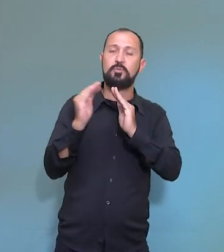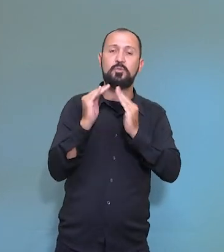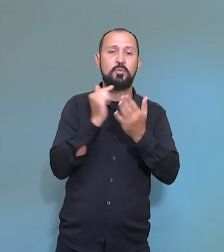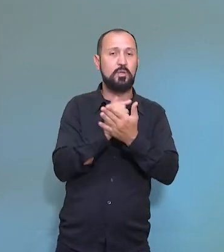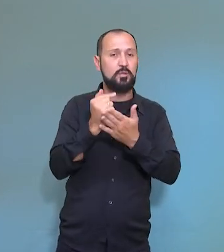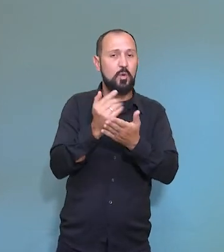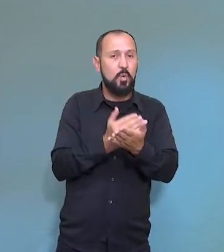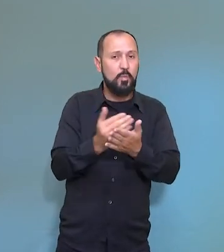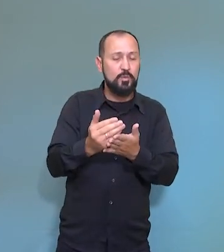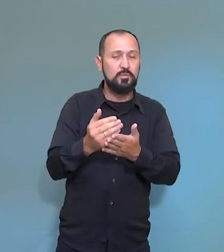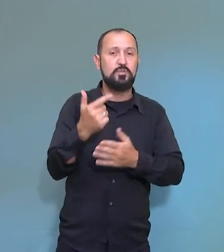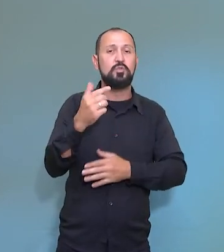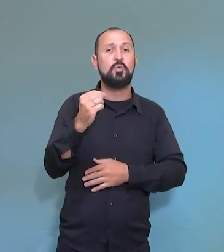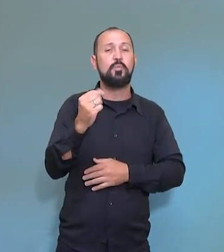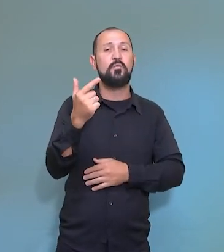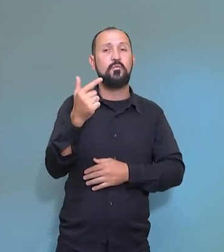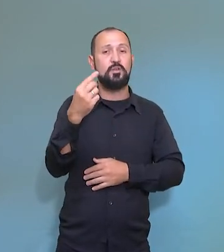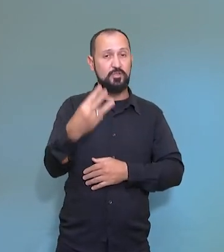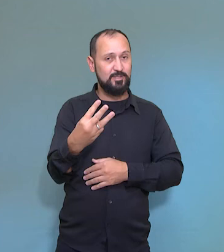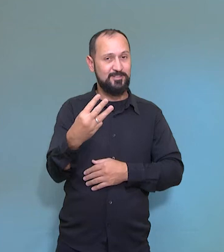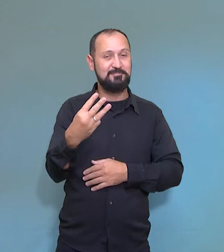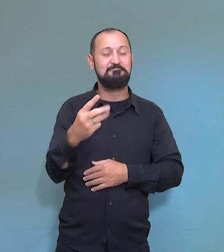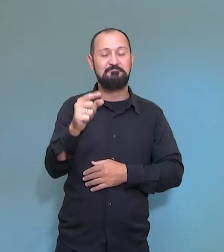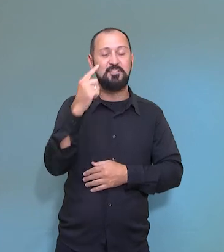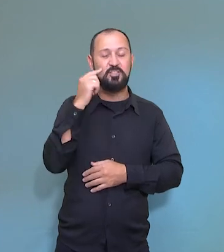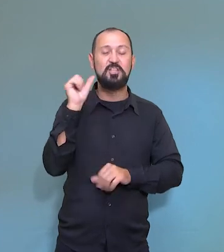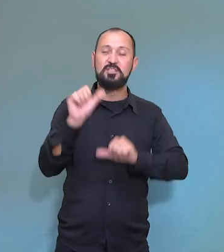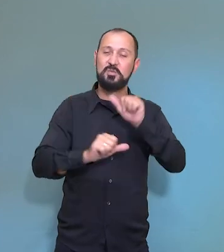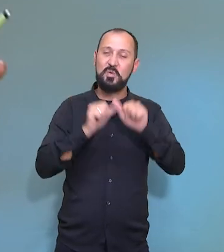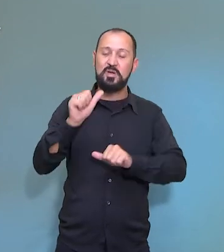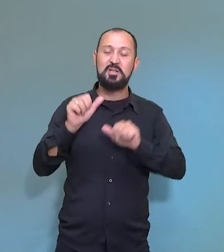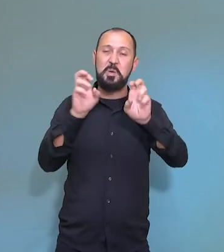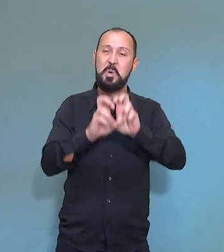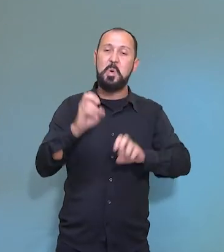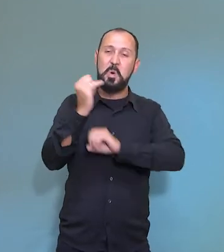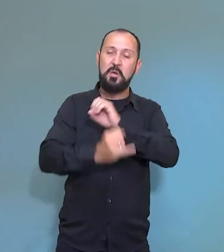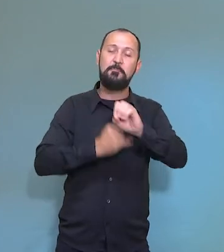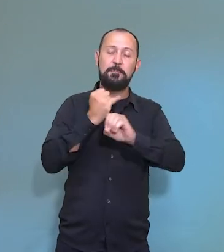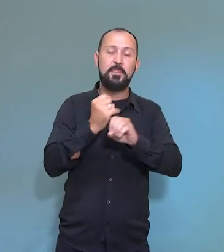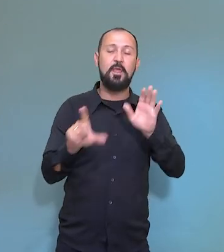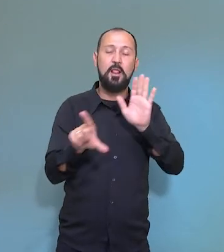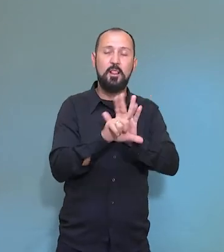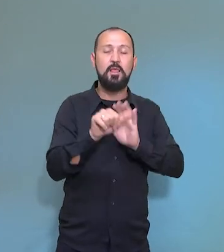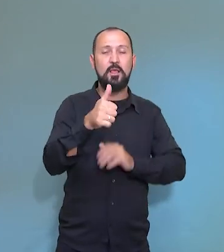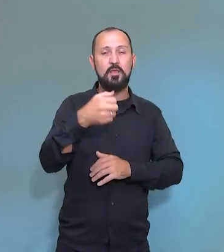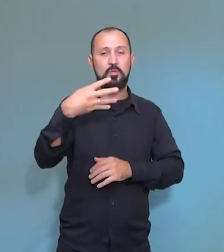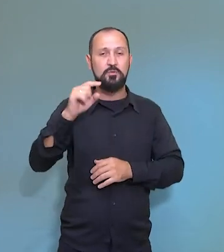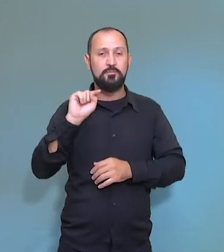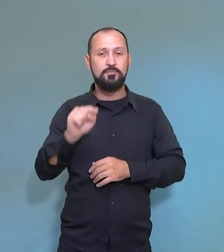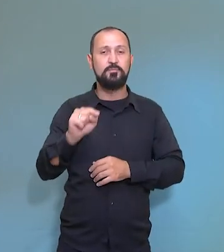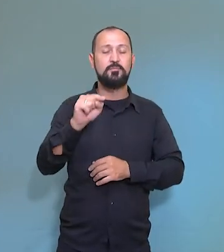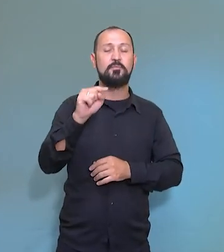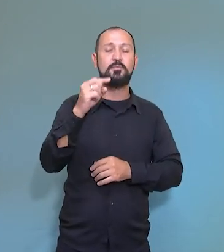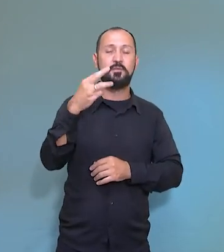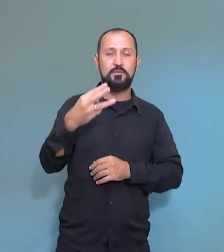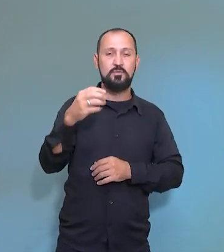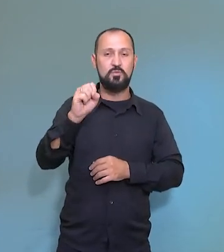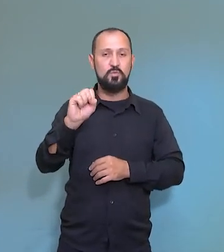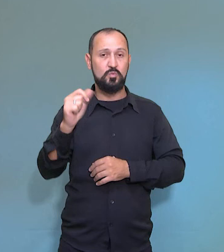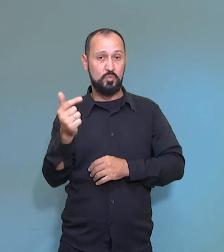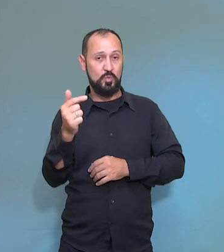nos cartórios, que a partir de 2023 serão digitais. É isso que promete a lei número